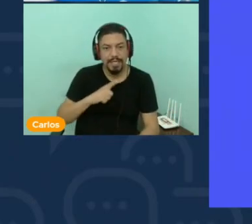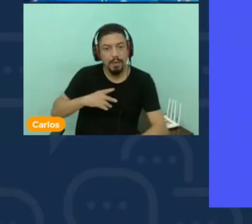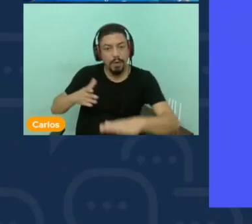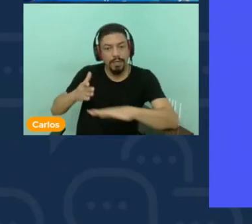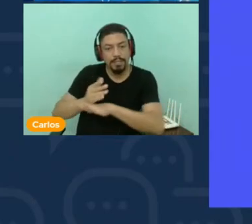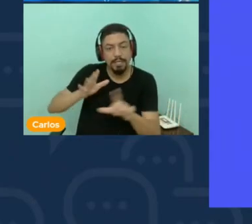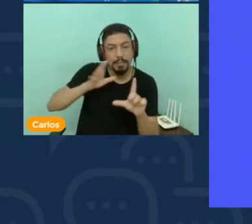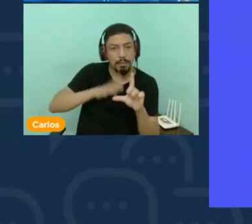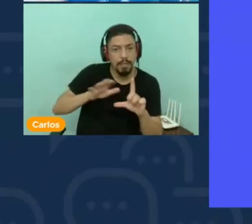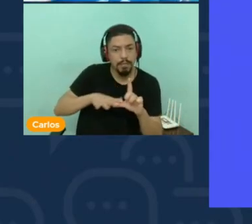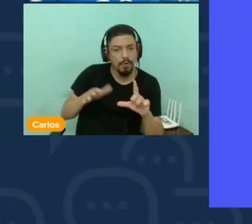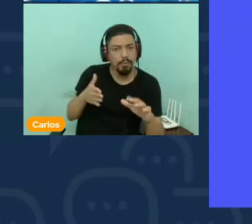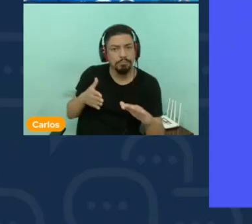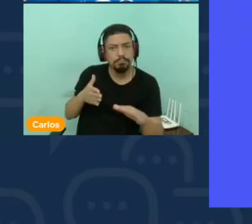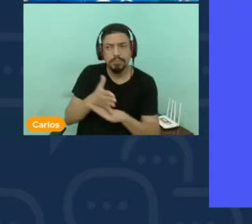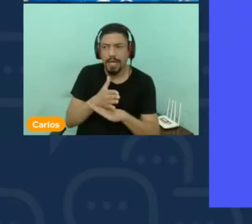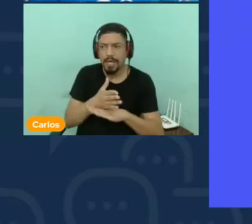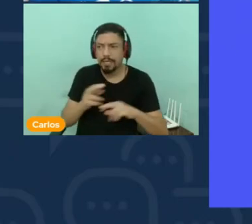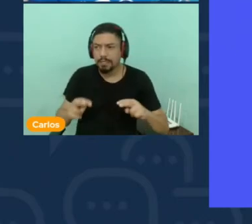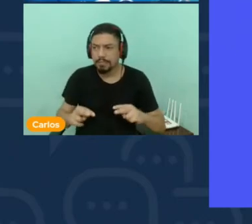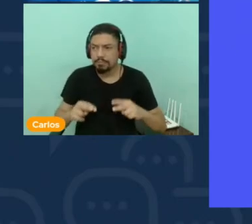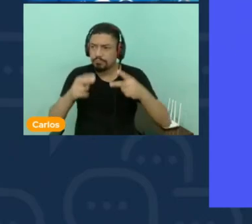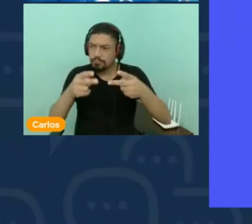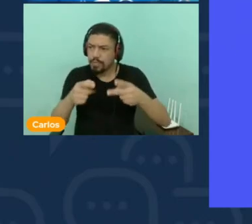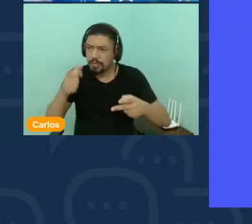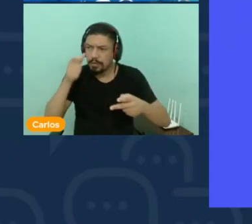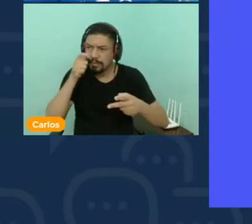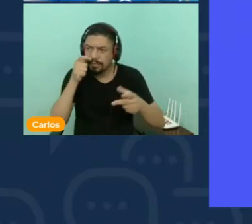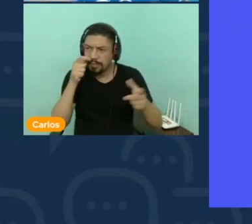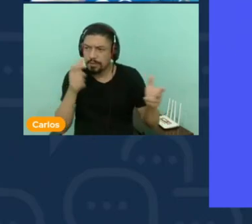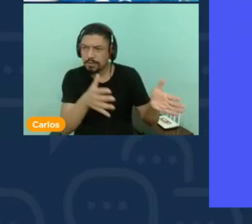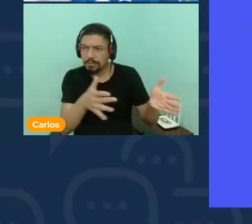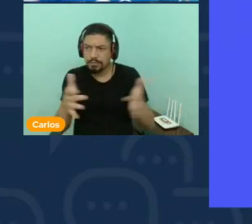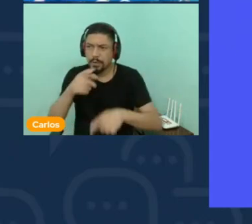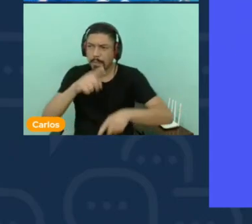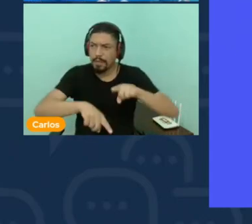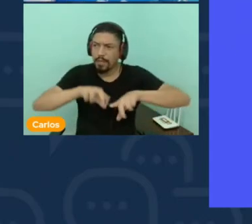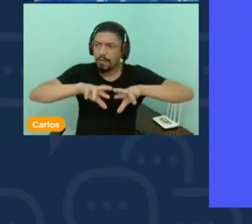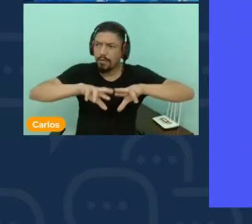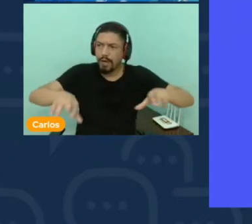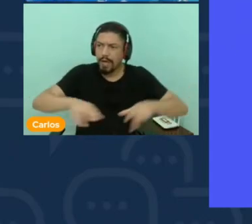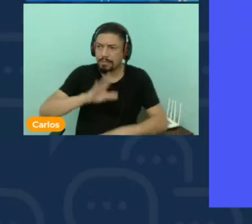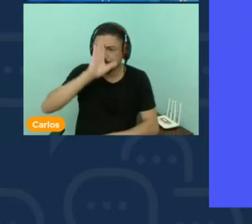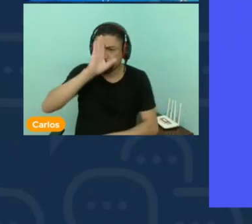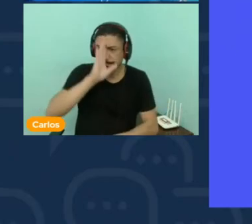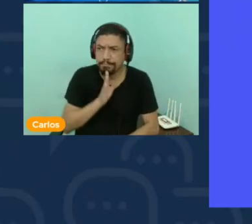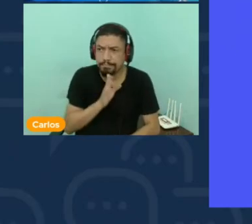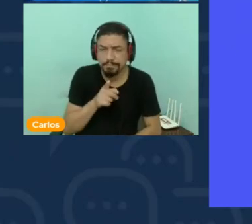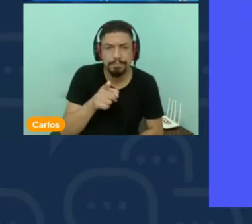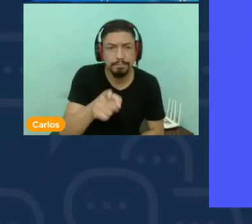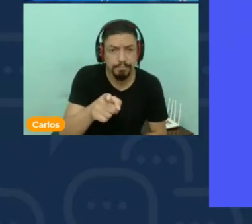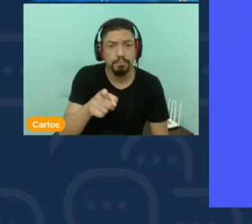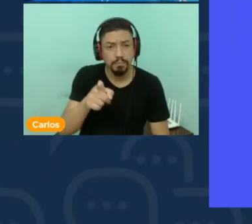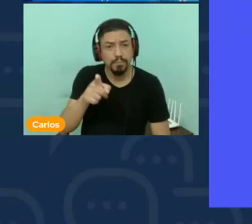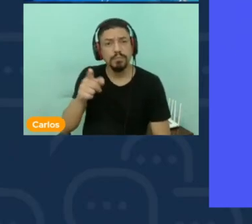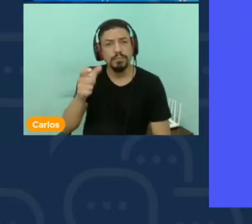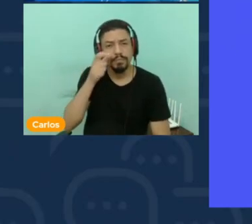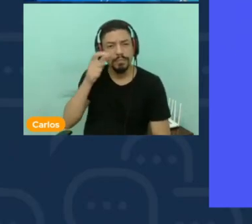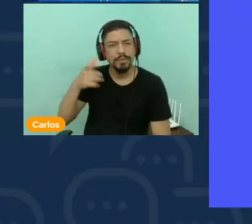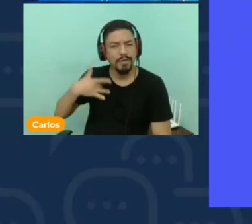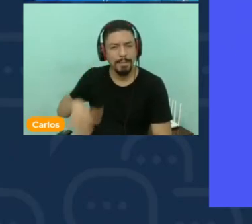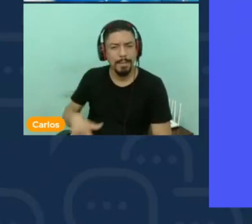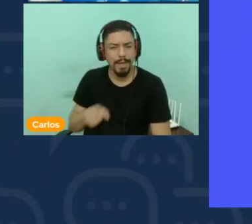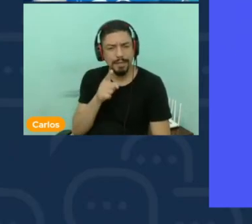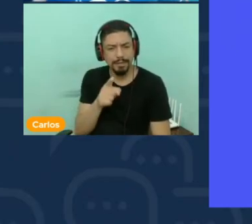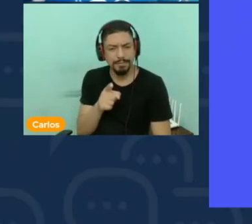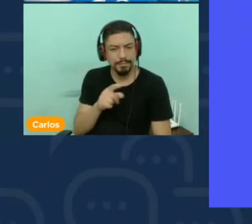ali, é só vocês acessarem, vejam lá os materiais, é muito conteúdo, então vale super a pena vocês darem uma olhada, e